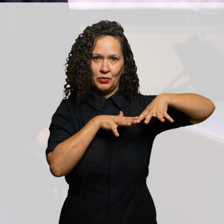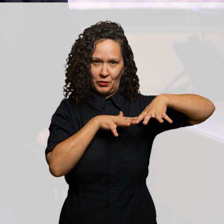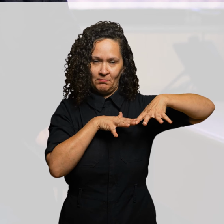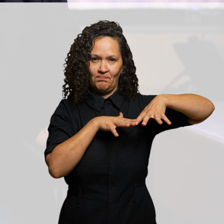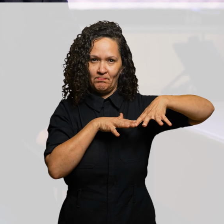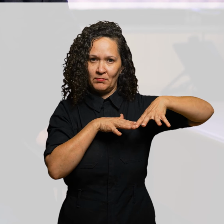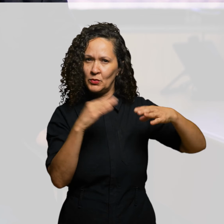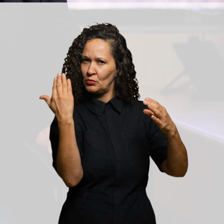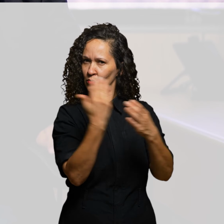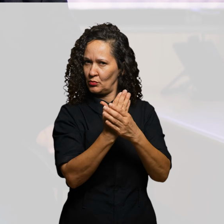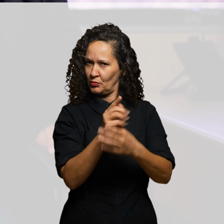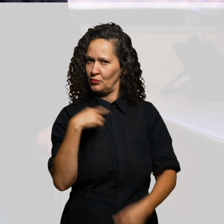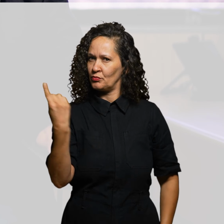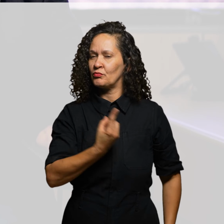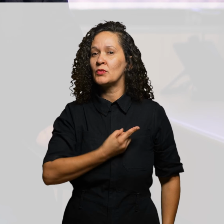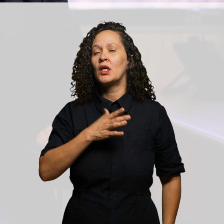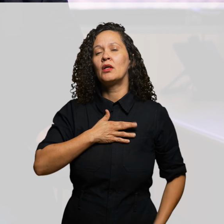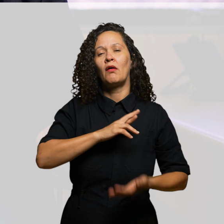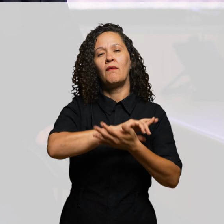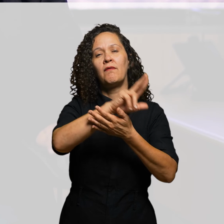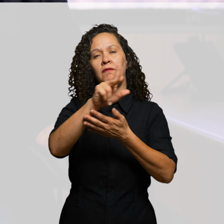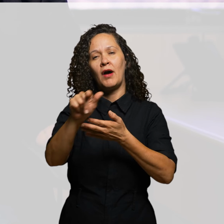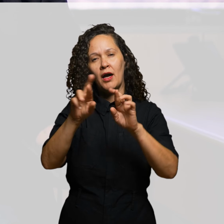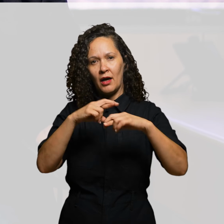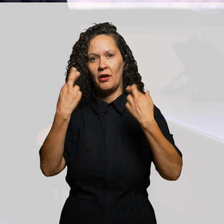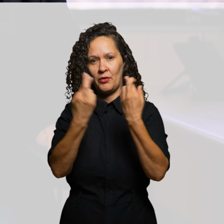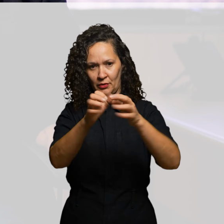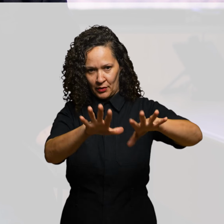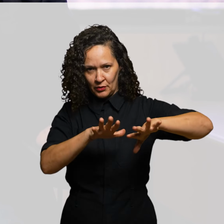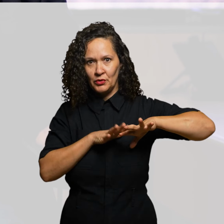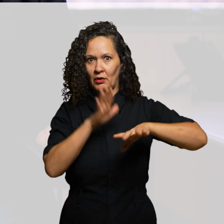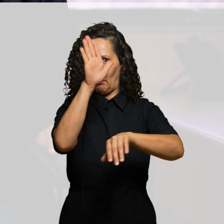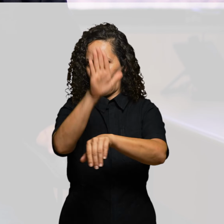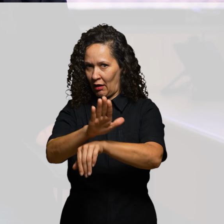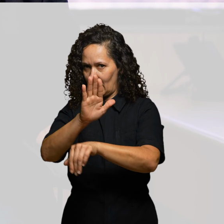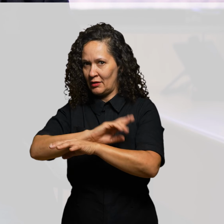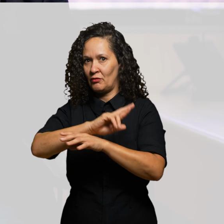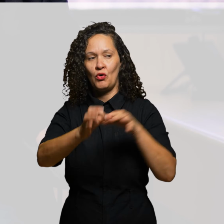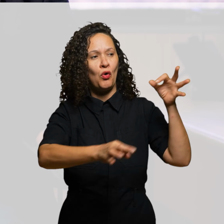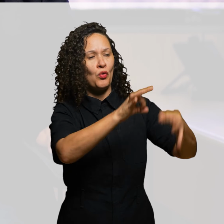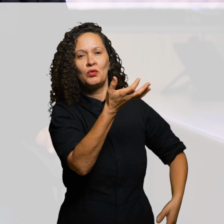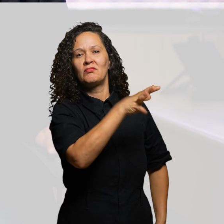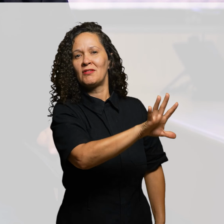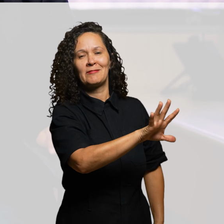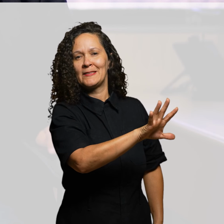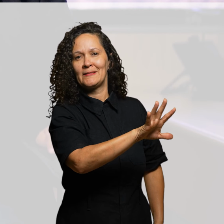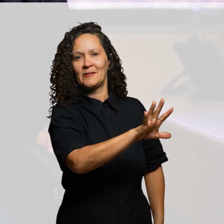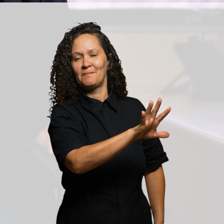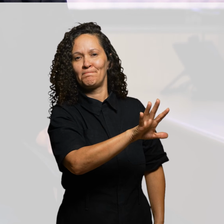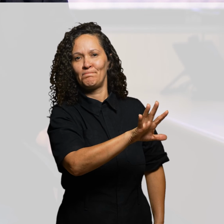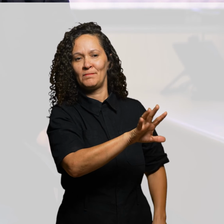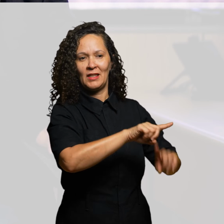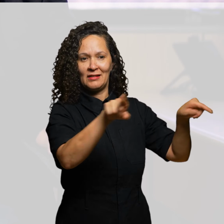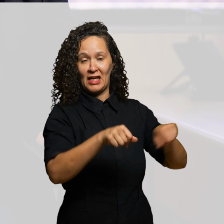processo, que eu ia fazer várias audiências na mesma tarde. O juiz não quis descer a sala, porque